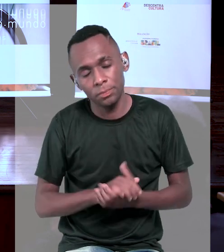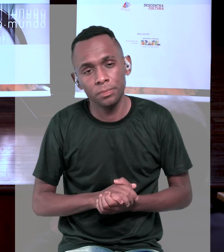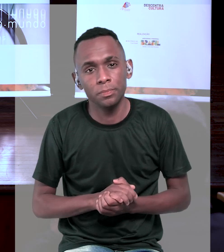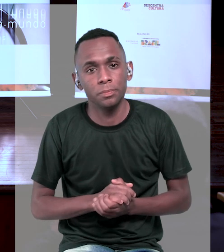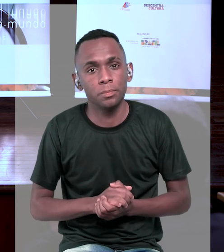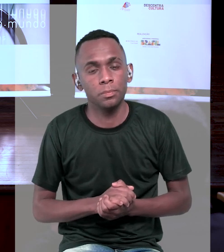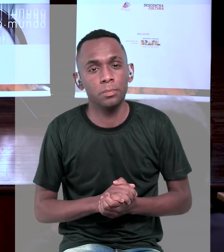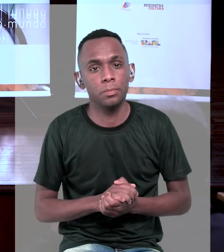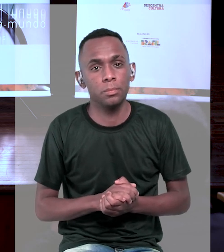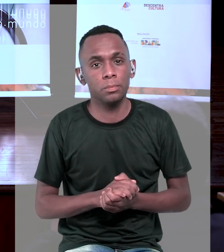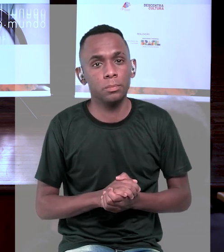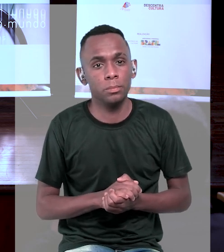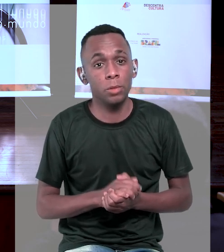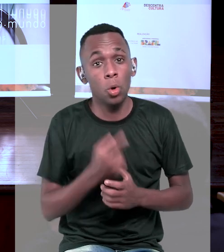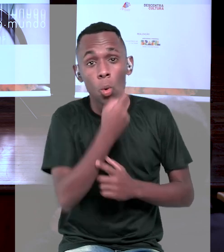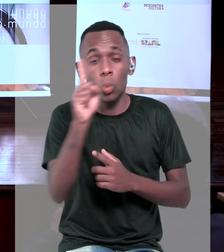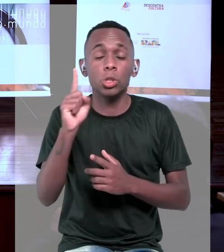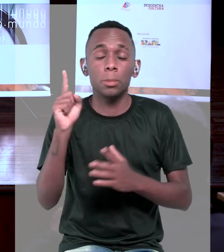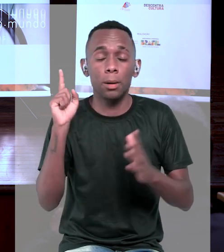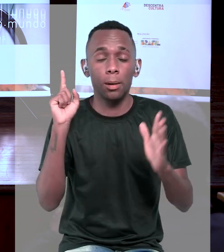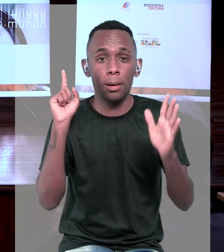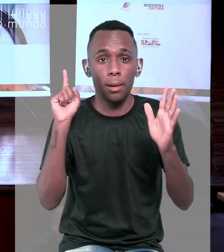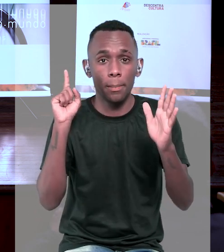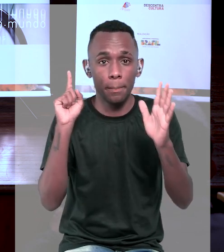Gente, a última pergunta.